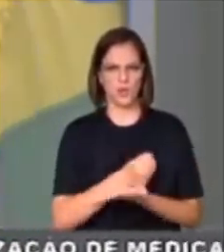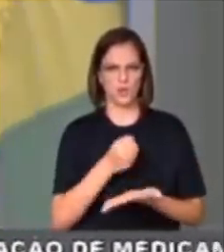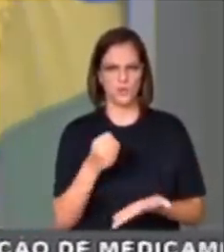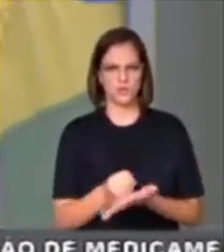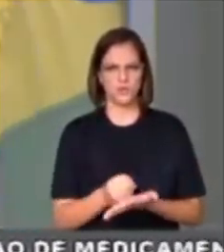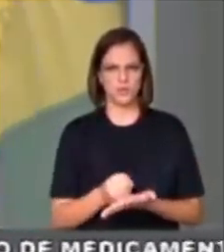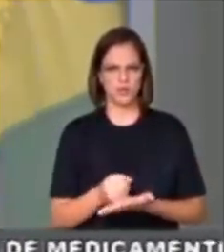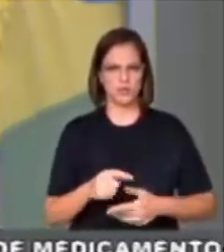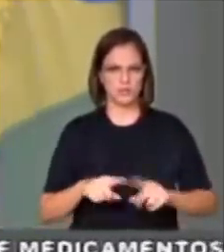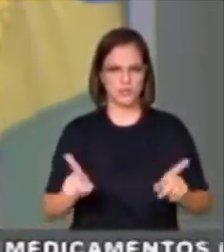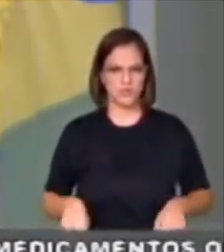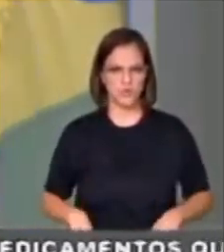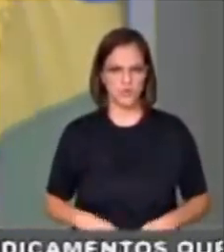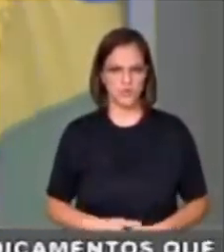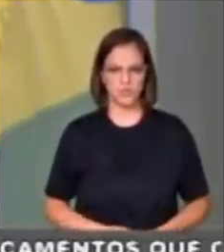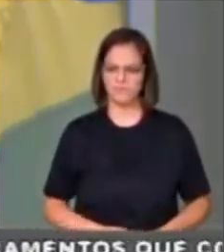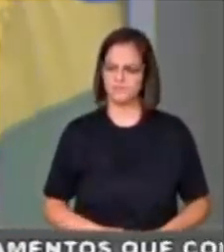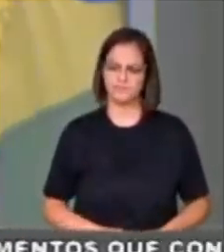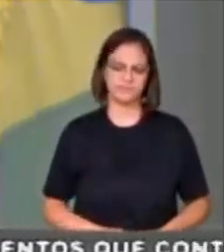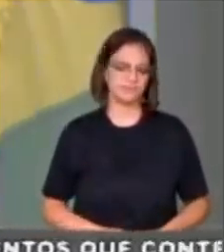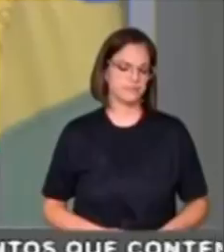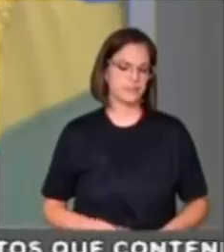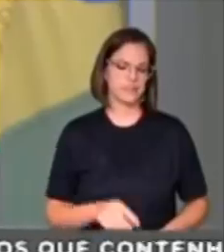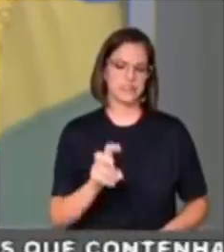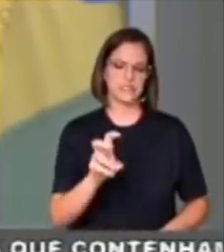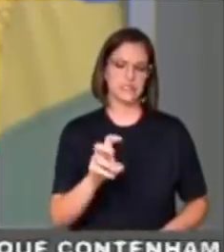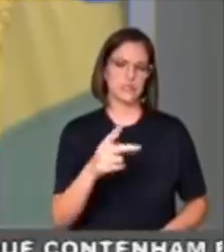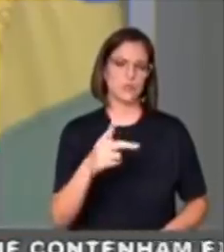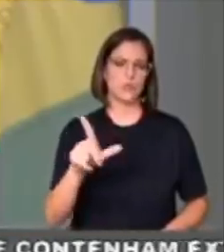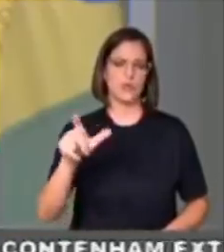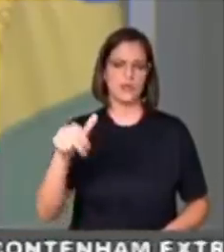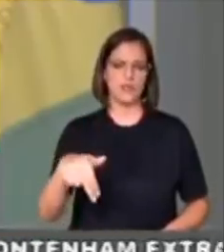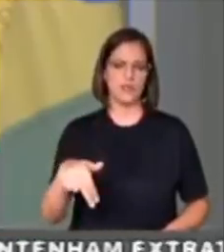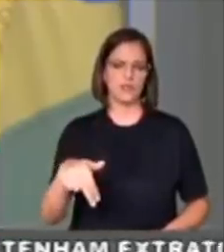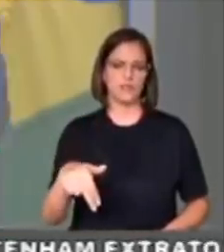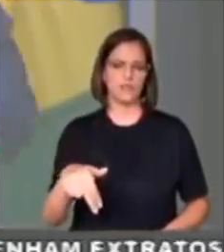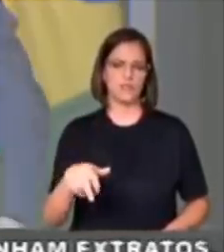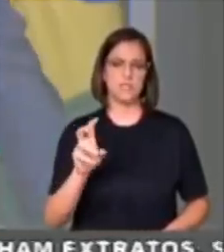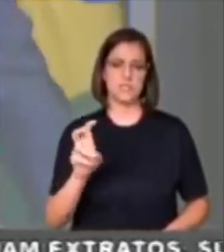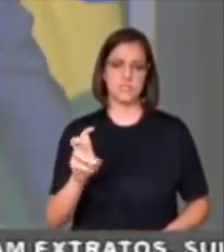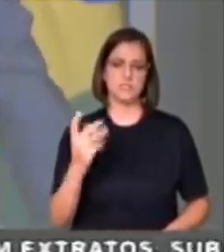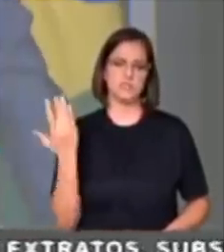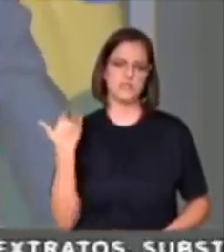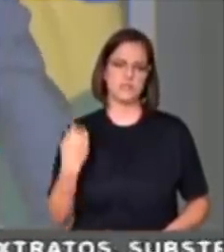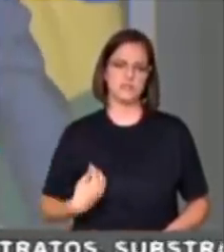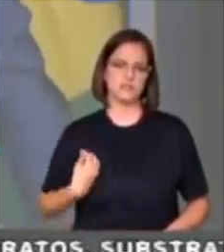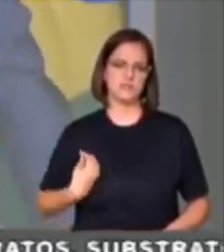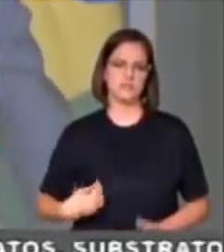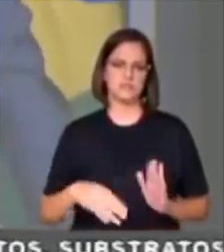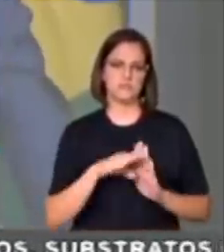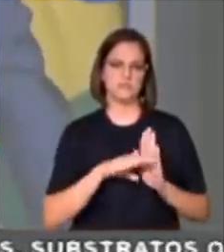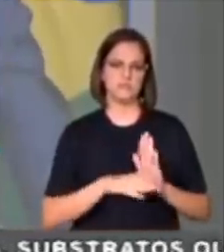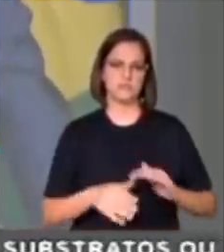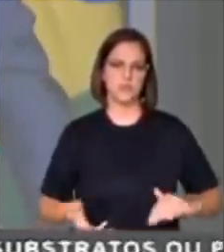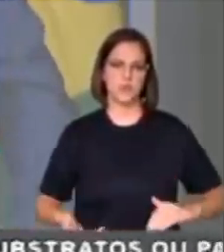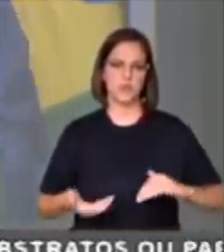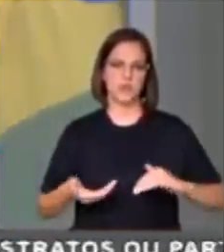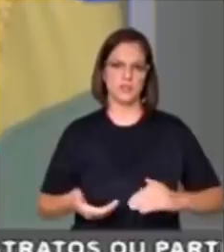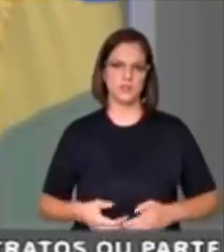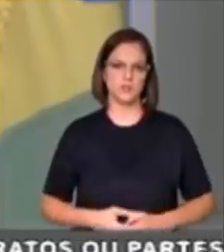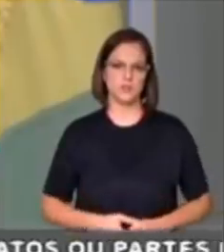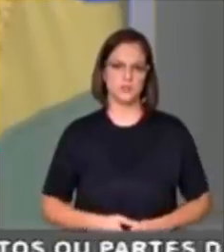contratação de servidores. São 5 PLNs que estavam na pauta do Congresso Nacional e